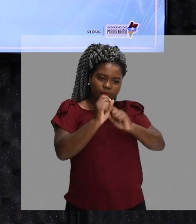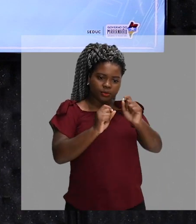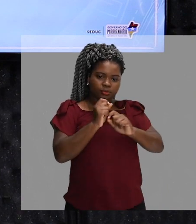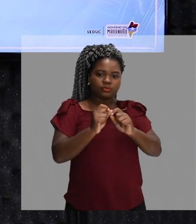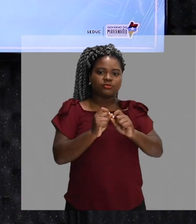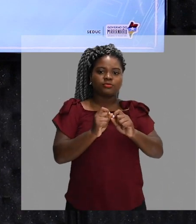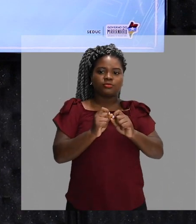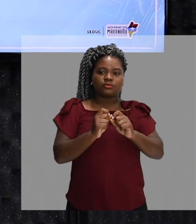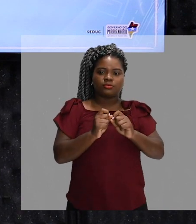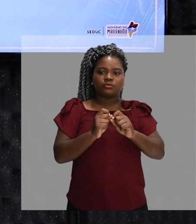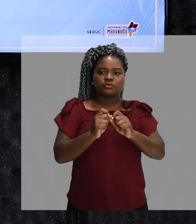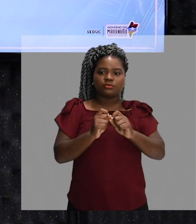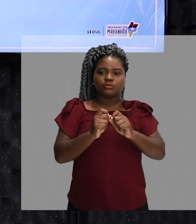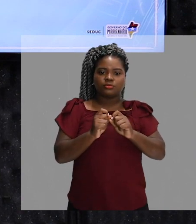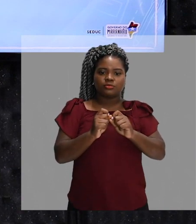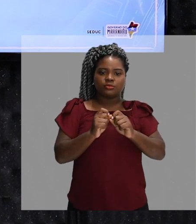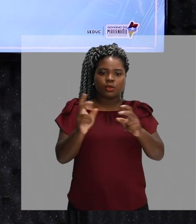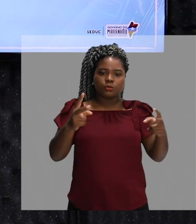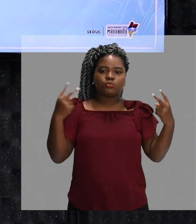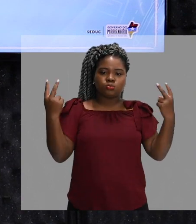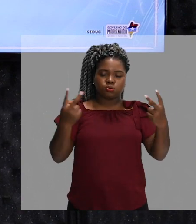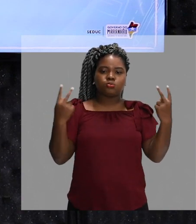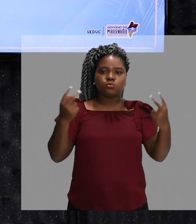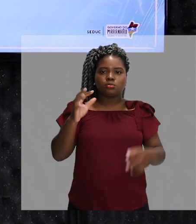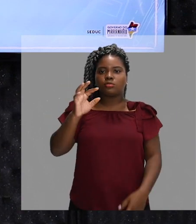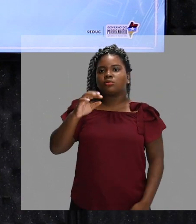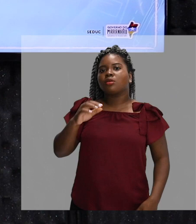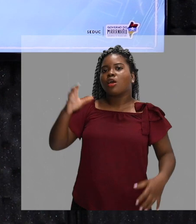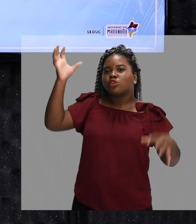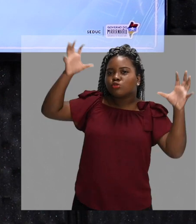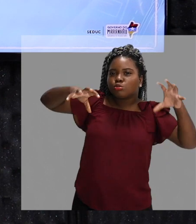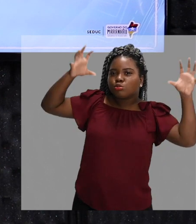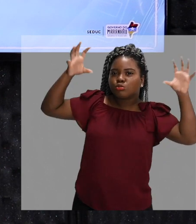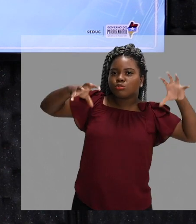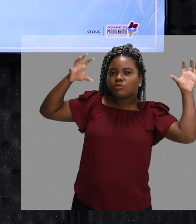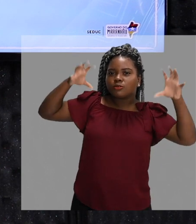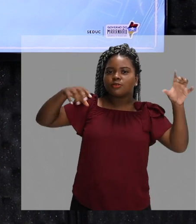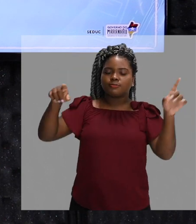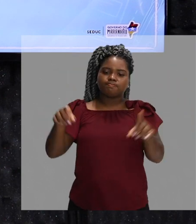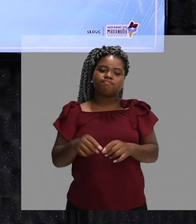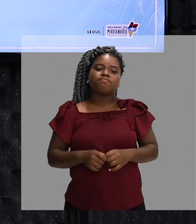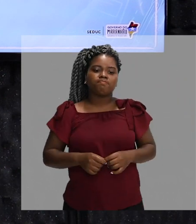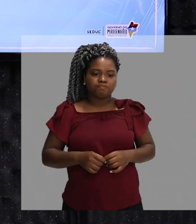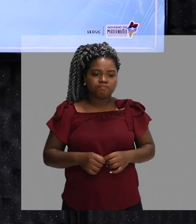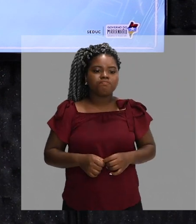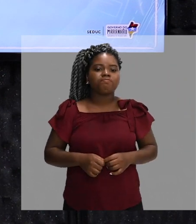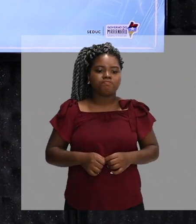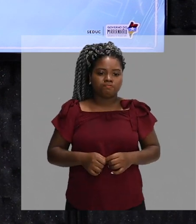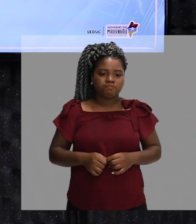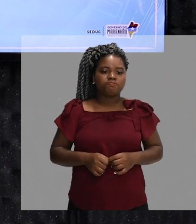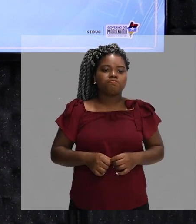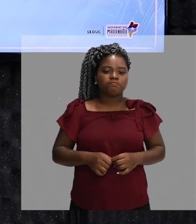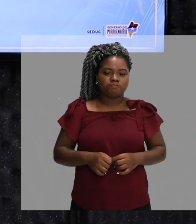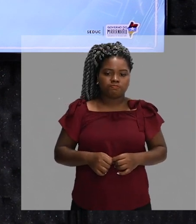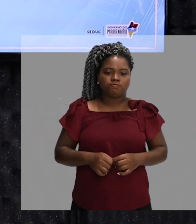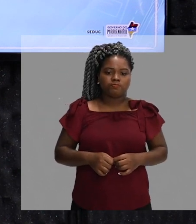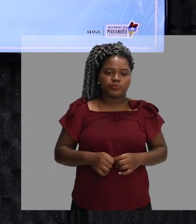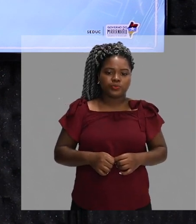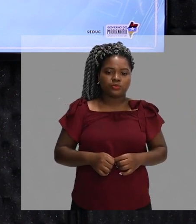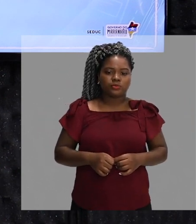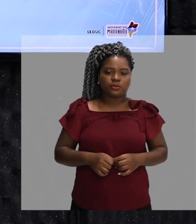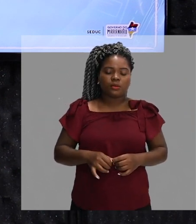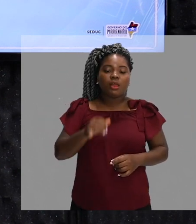tornados. Até o dispositivo que faz as portas das lojas abrirem automaticamente é um tipo